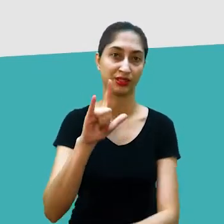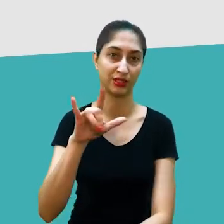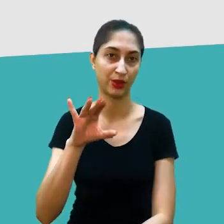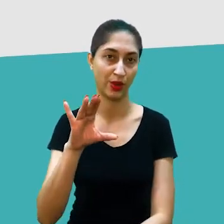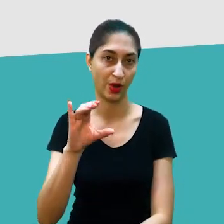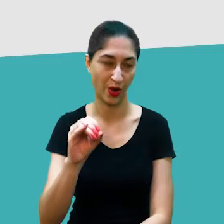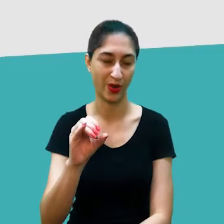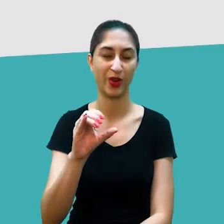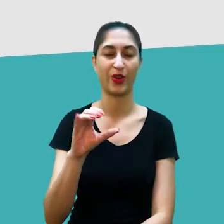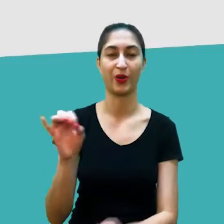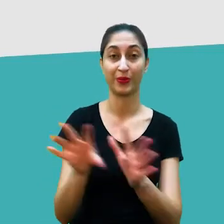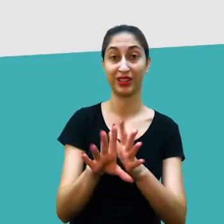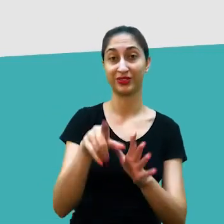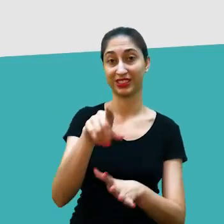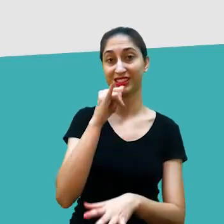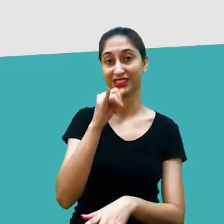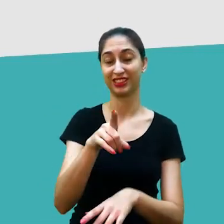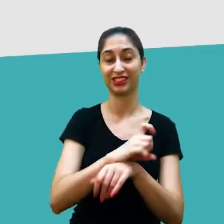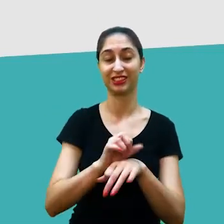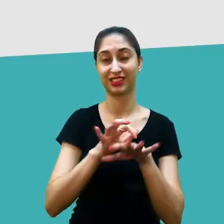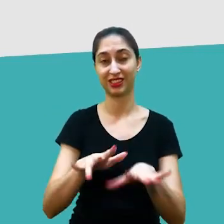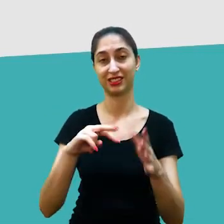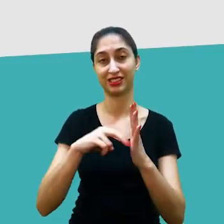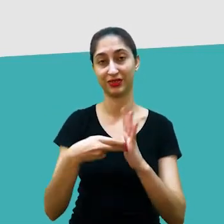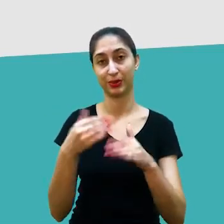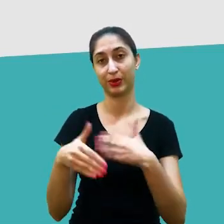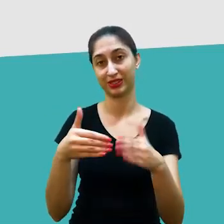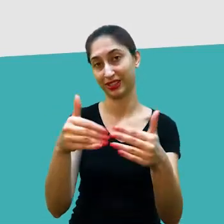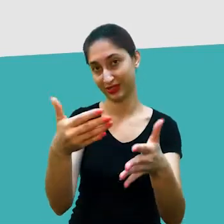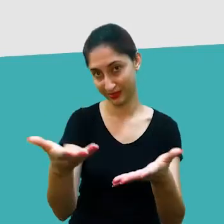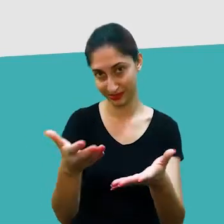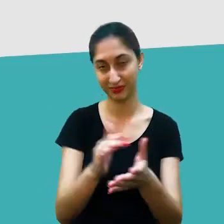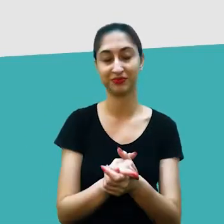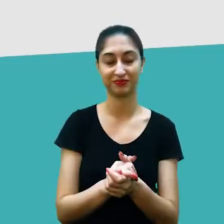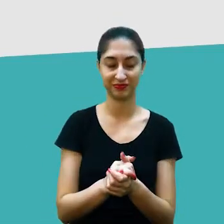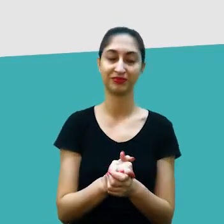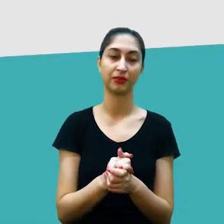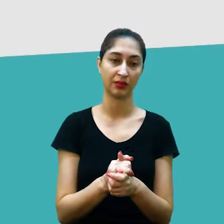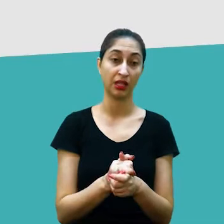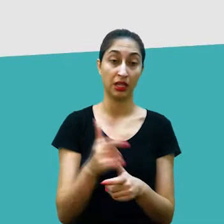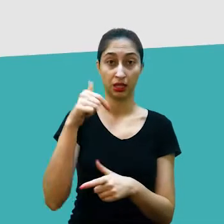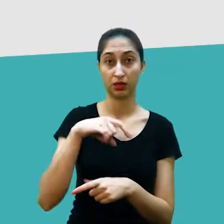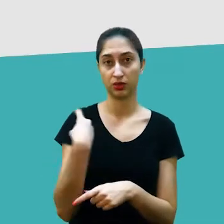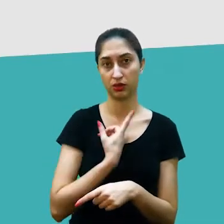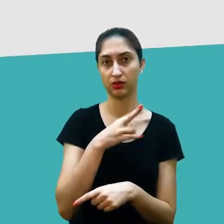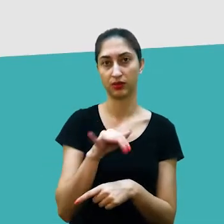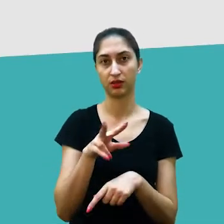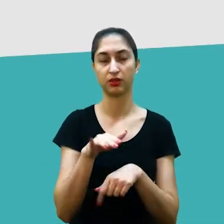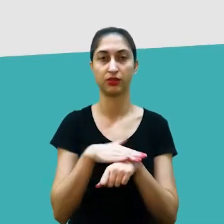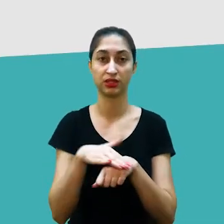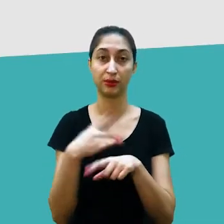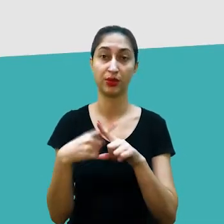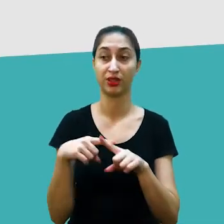frase que você fala, que design é processo. Né? Então, eu acho que aqui a gente vai falar muito também com